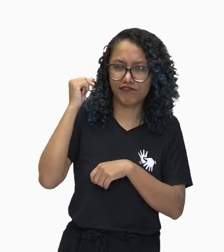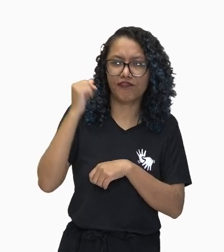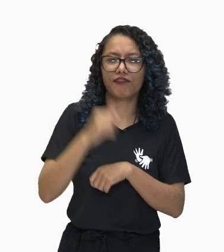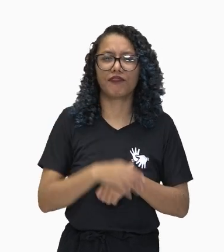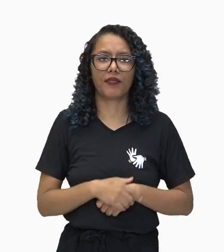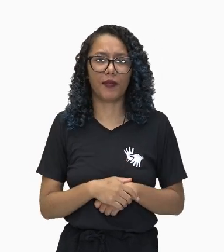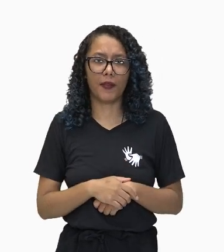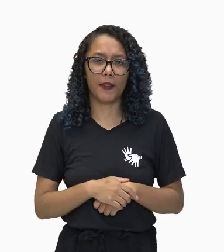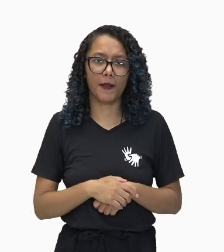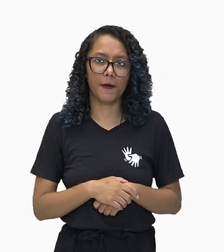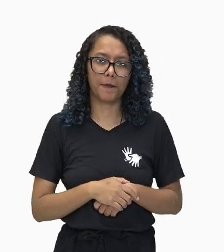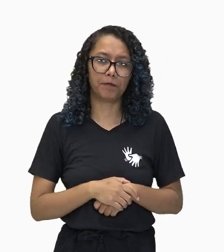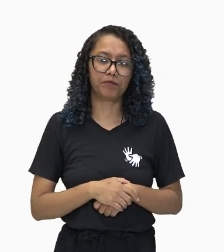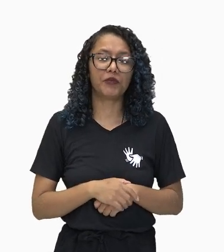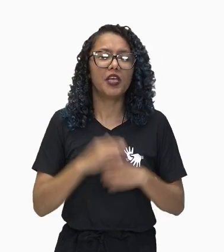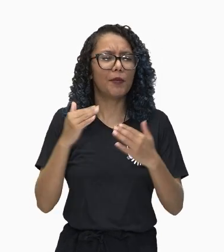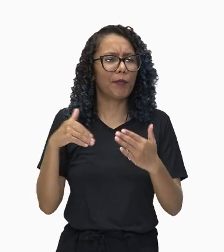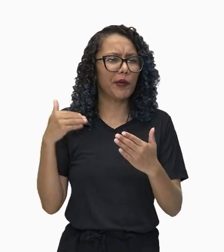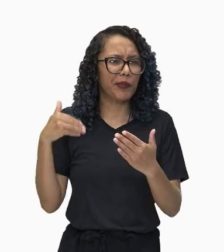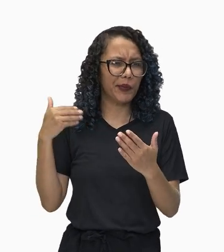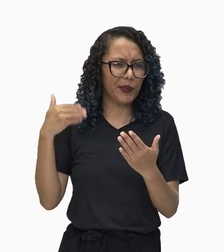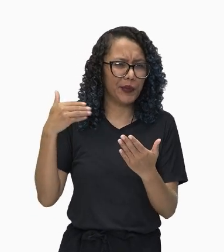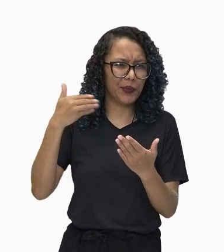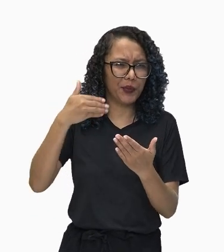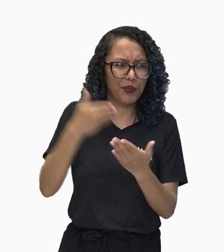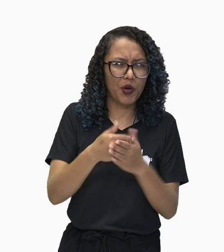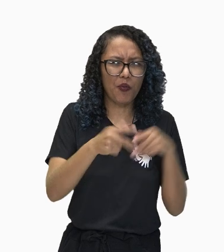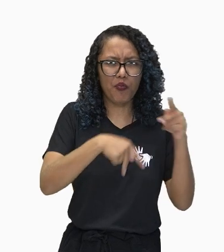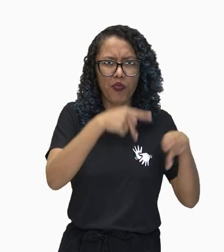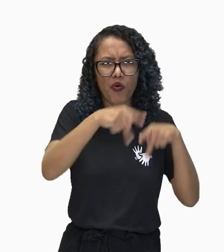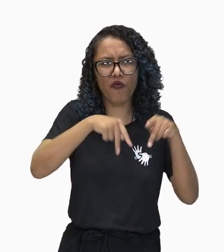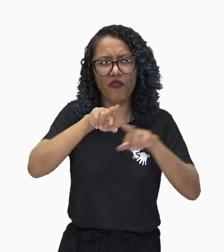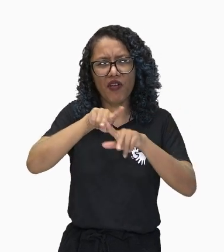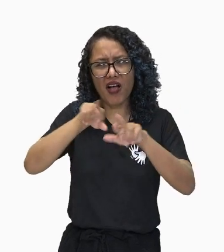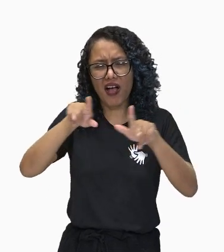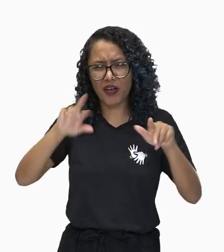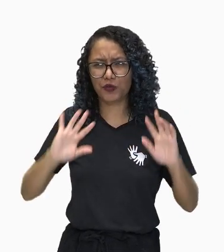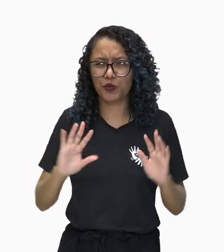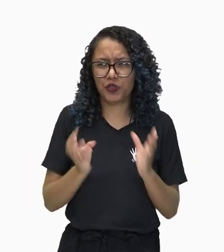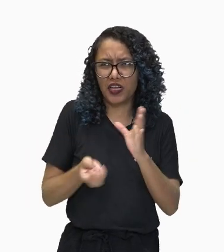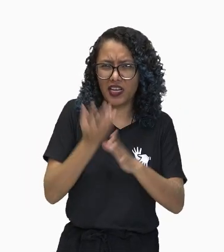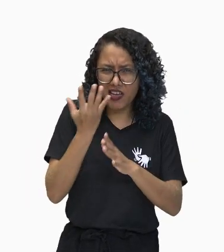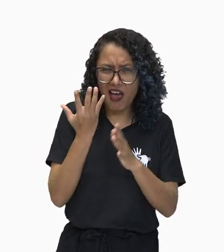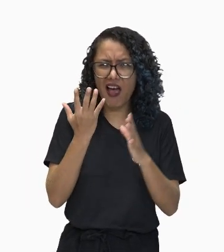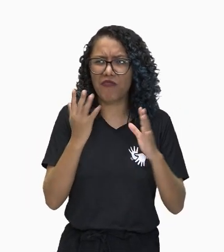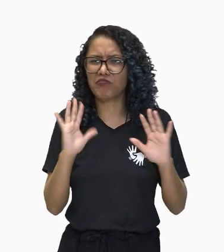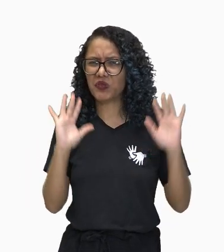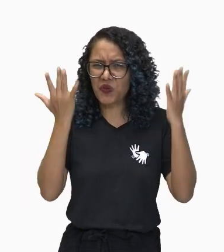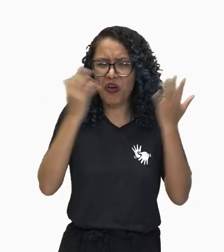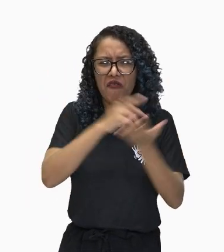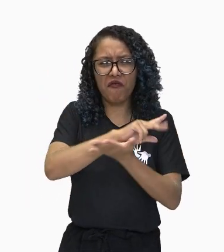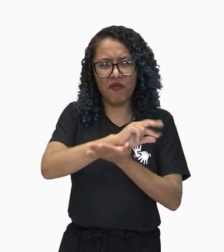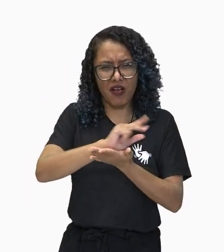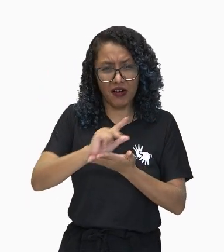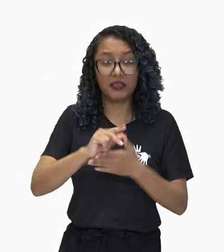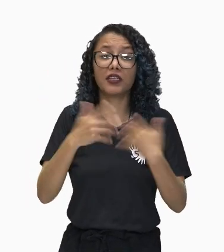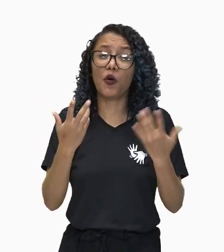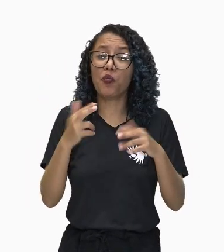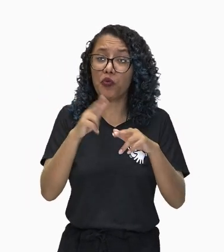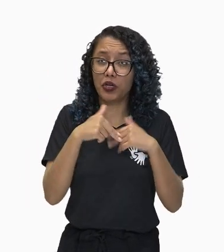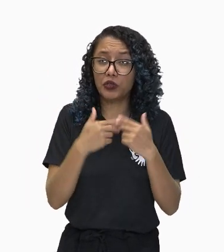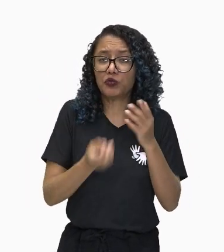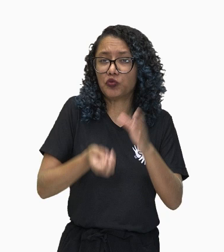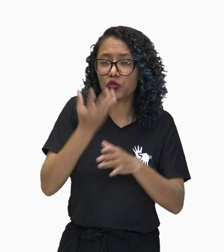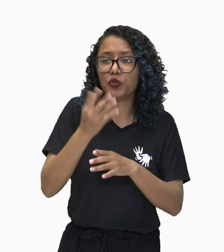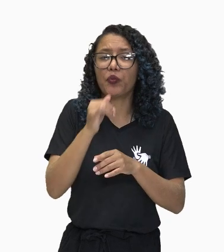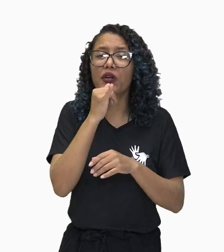expressão. E ao longo do tempo, diferentes povos foram criando outros rituais. Dessa forma, tradições festivas foram surgindo, como, por